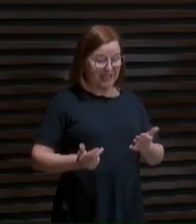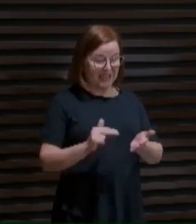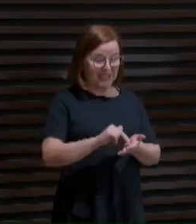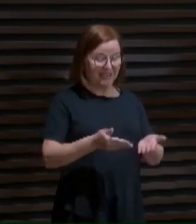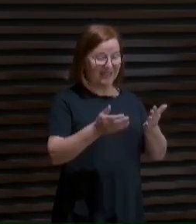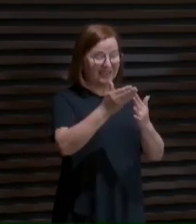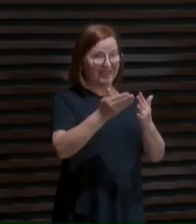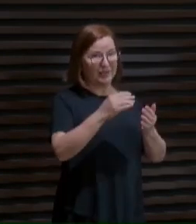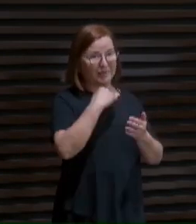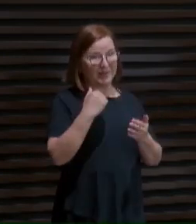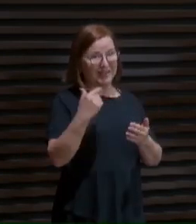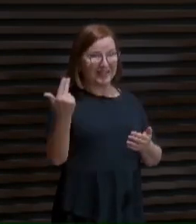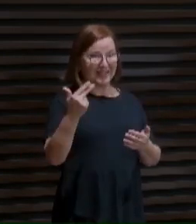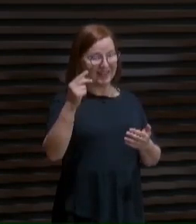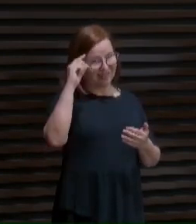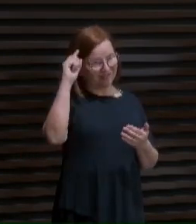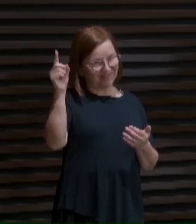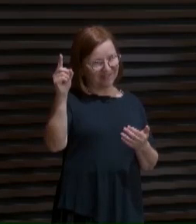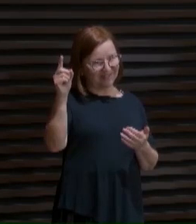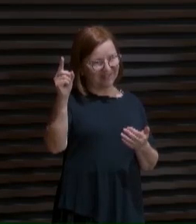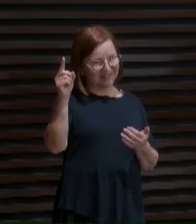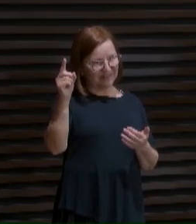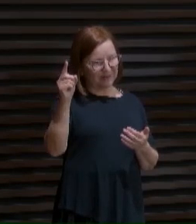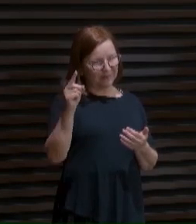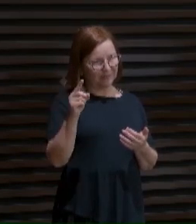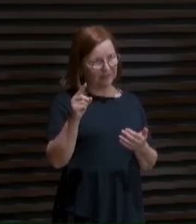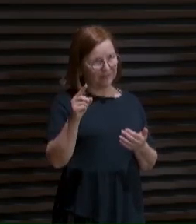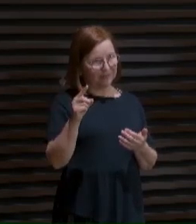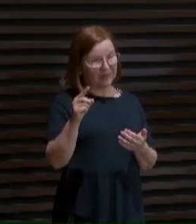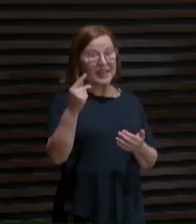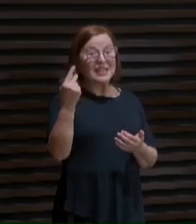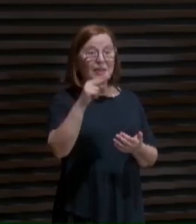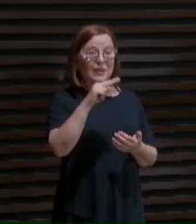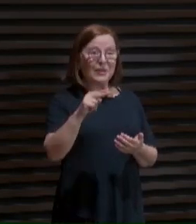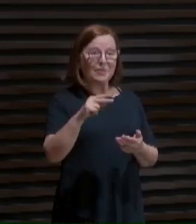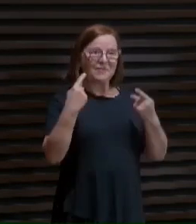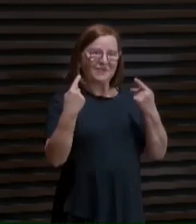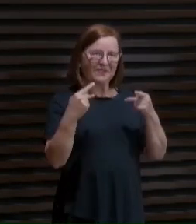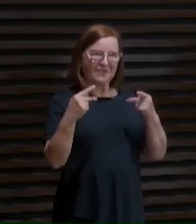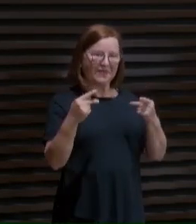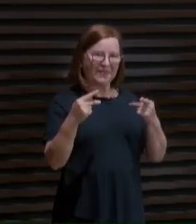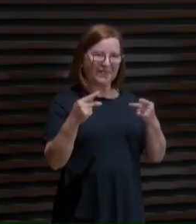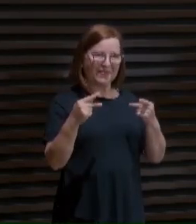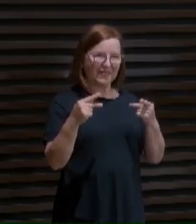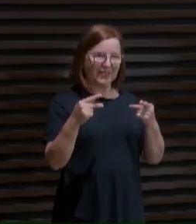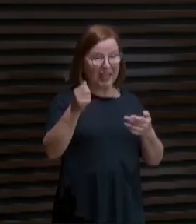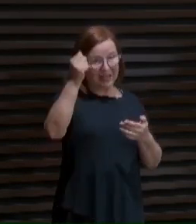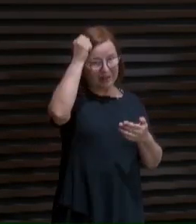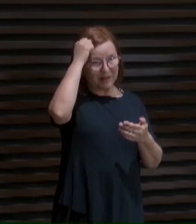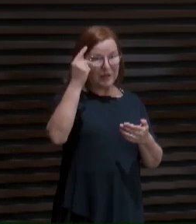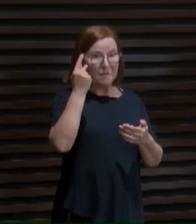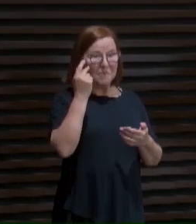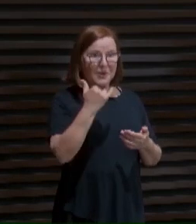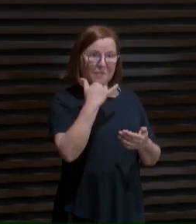os mortos, e no terceiro dia, ao terceiro dia, e que em seu nome se pregasse arrependimento para a remissão dos